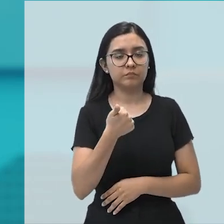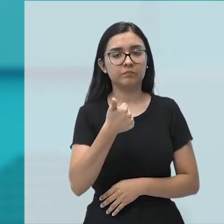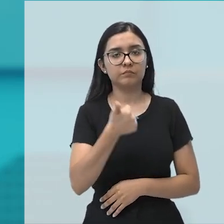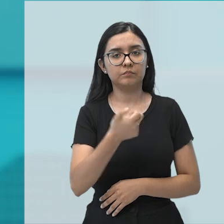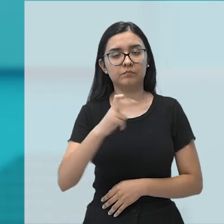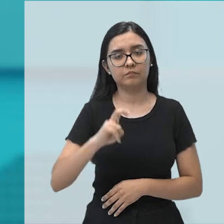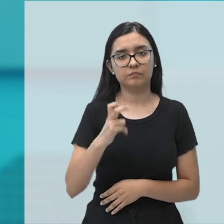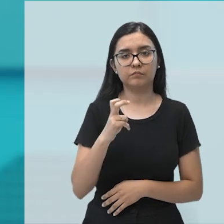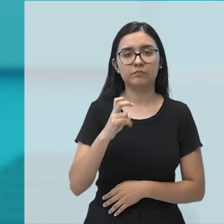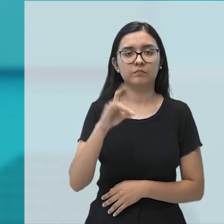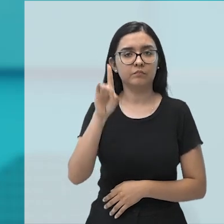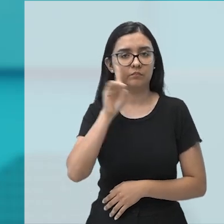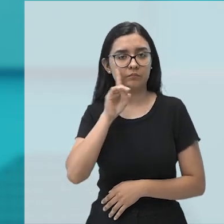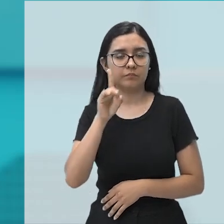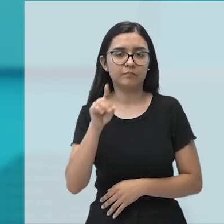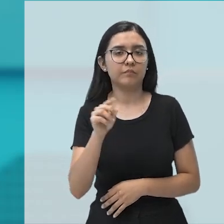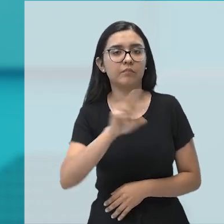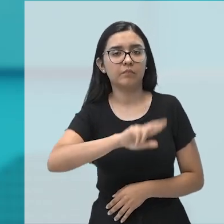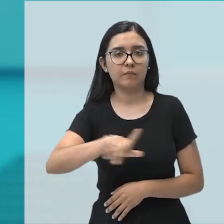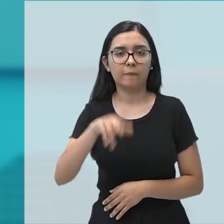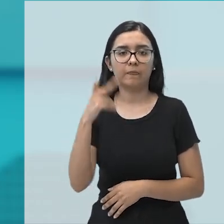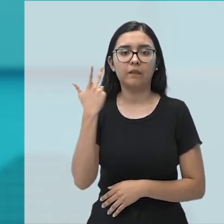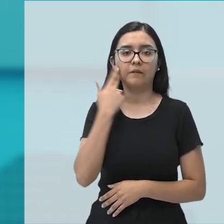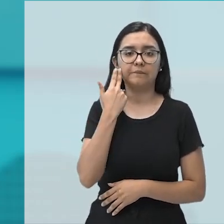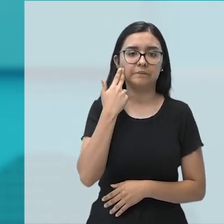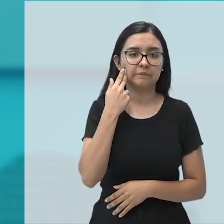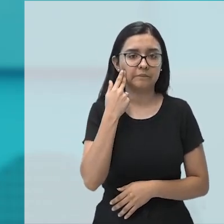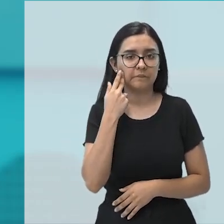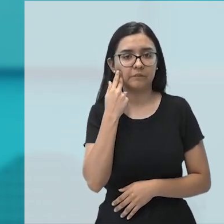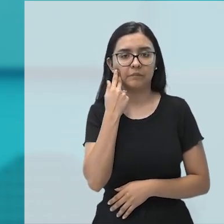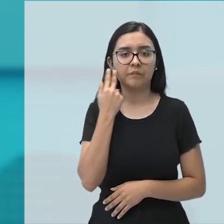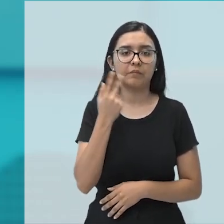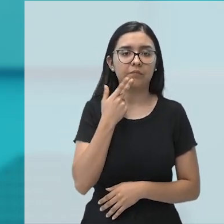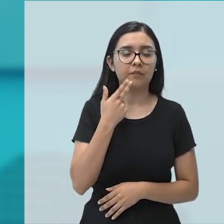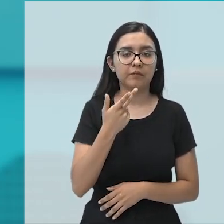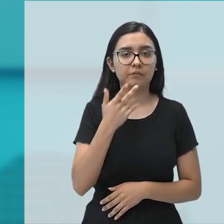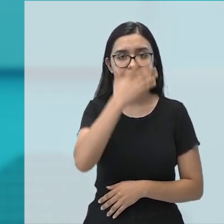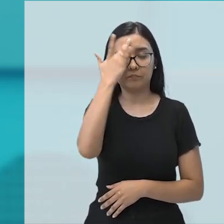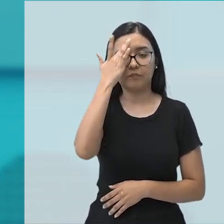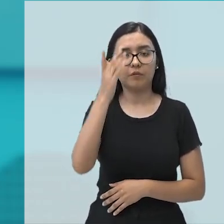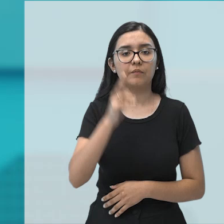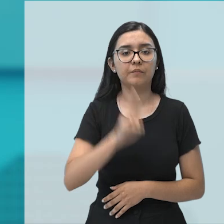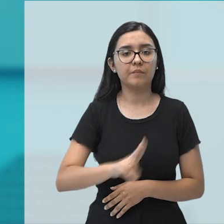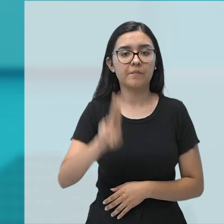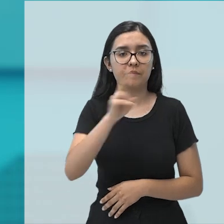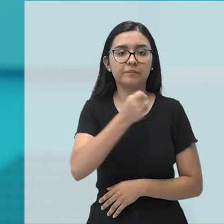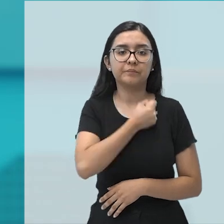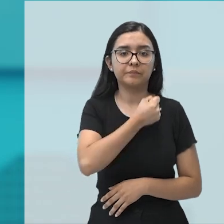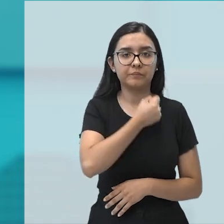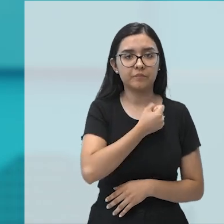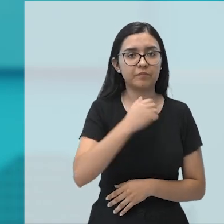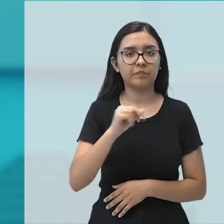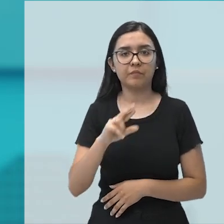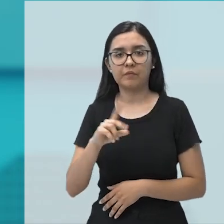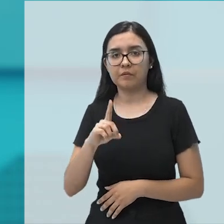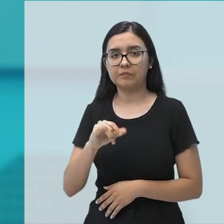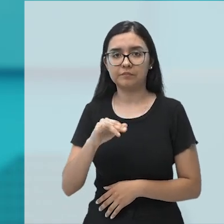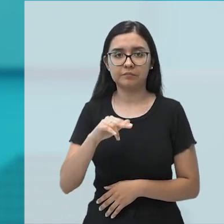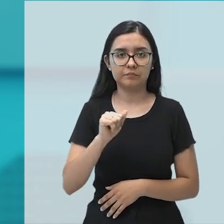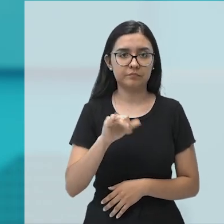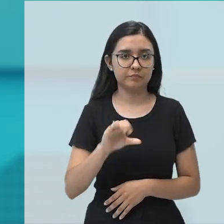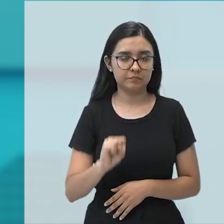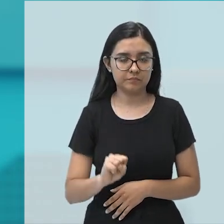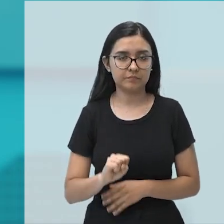Portanto, não é comum, a gente não ouve um falante utilizar os números cardinais, tá? É sempre o